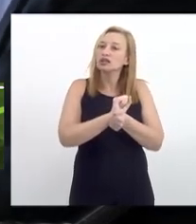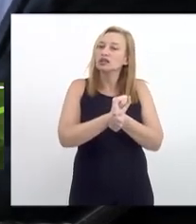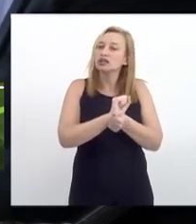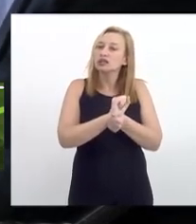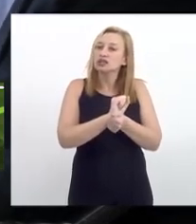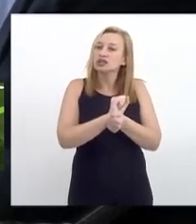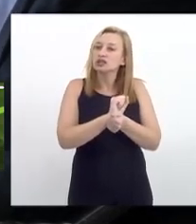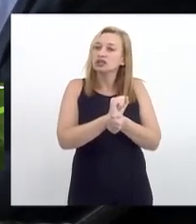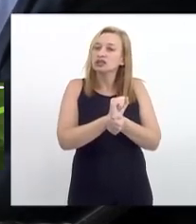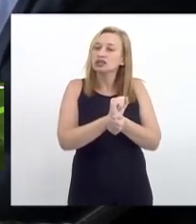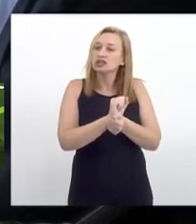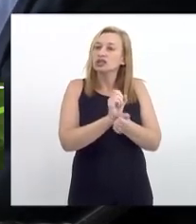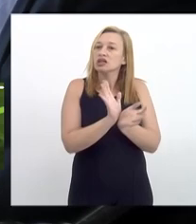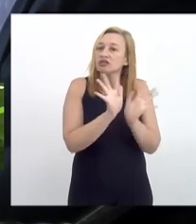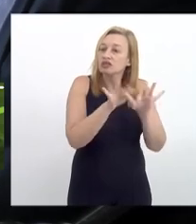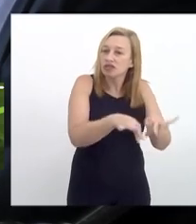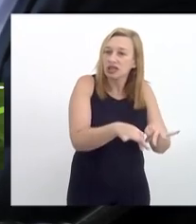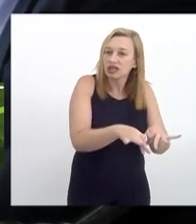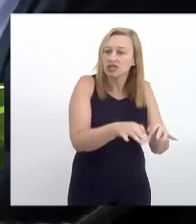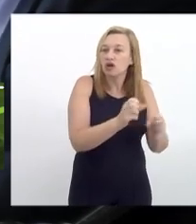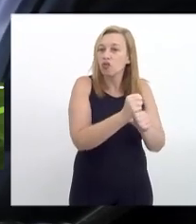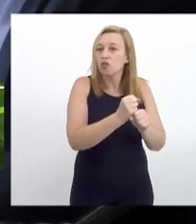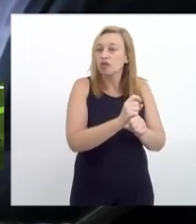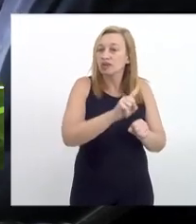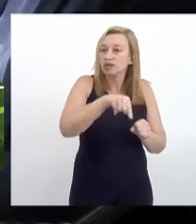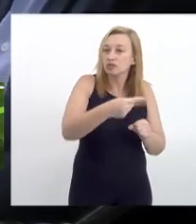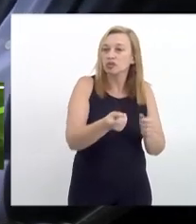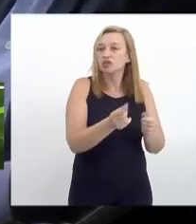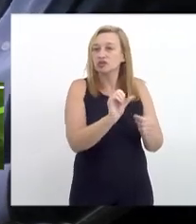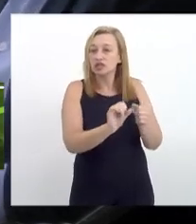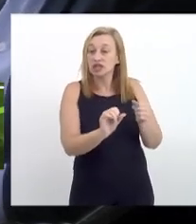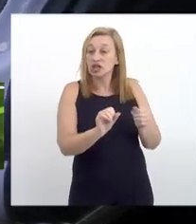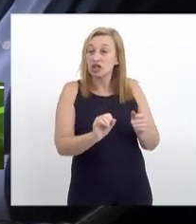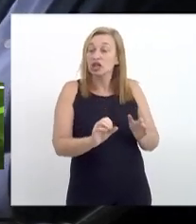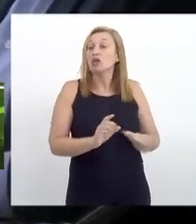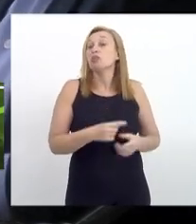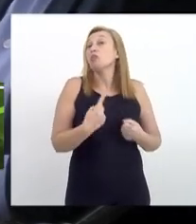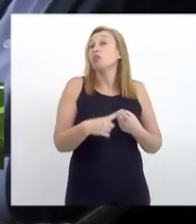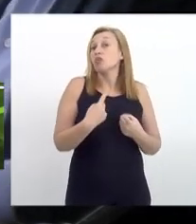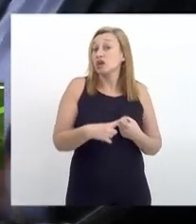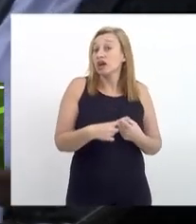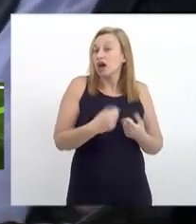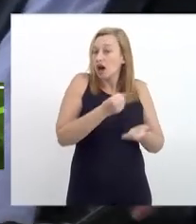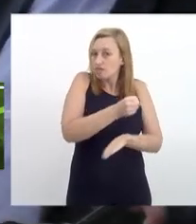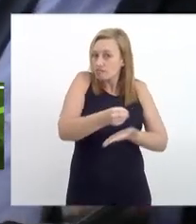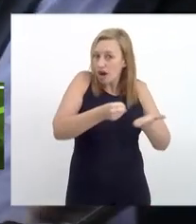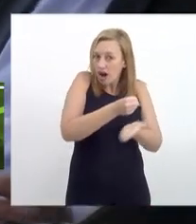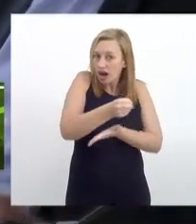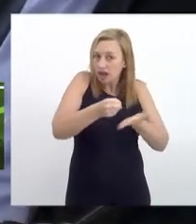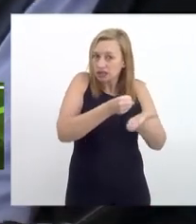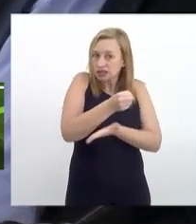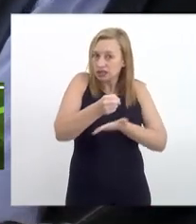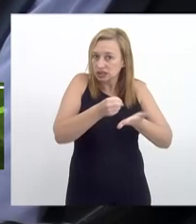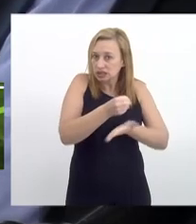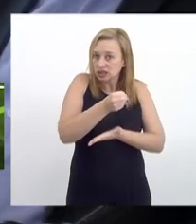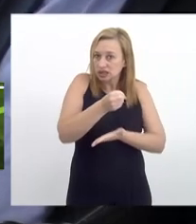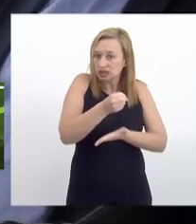eu preciso terminar o ano para fazer quando eu preciso por que porque a base que vai servir